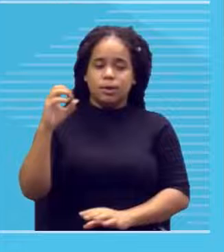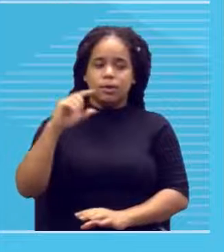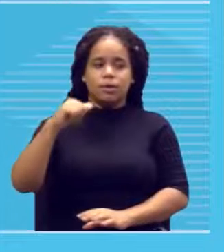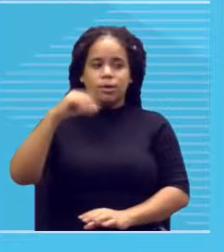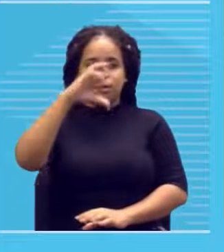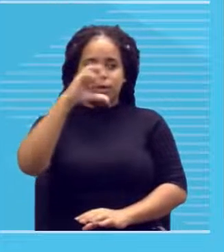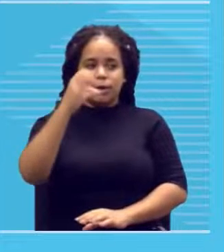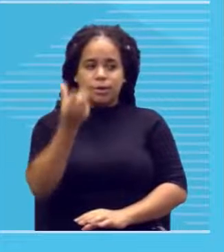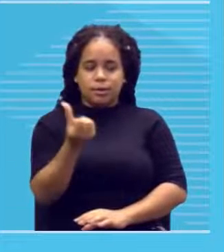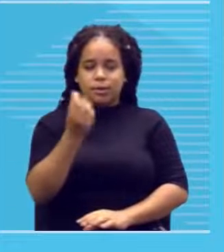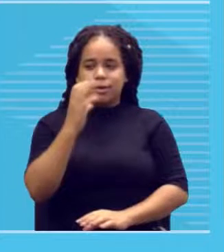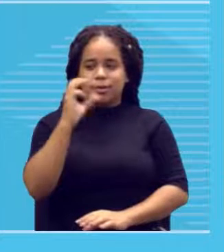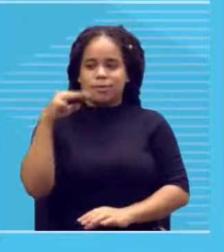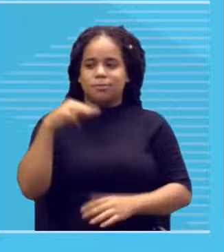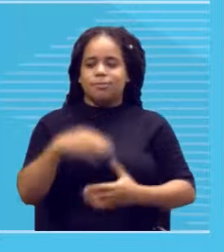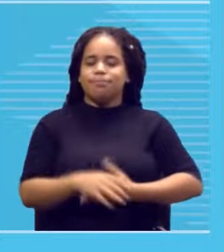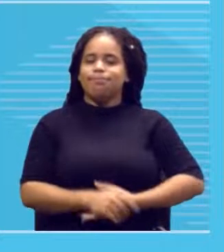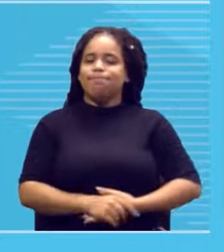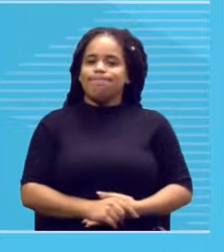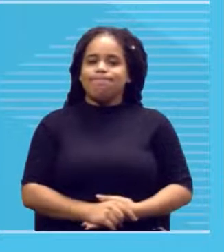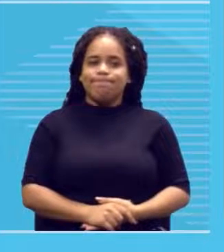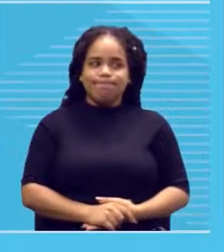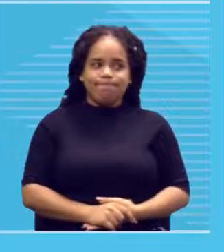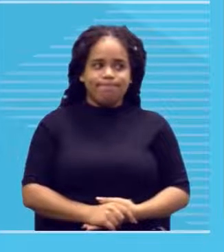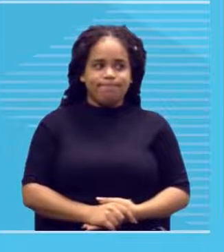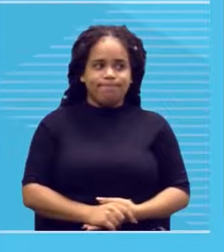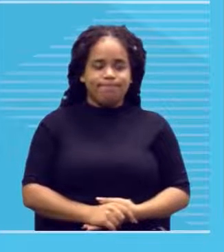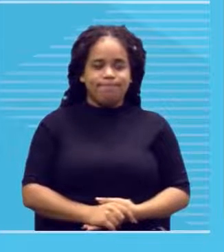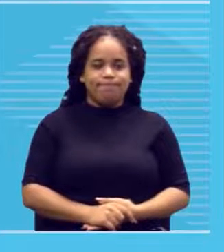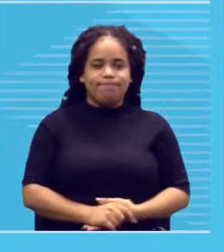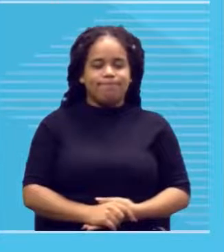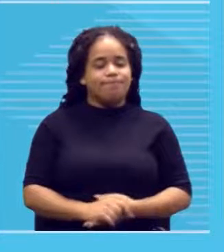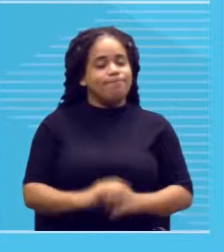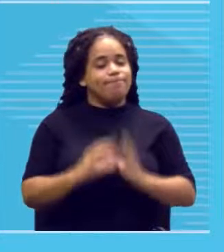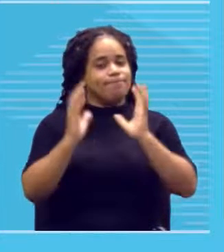cm quadrados é produção